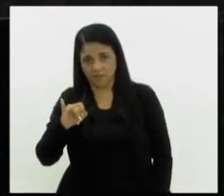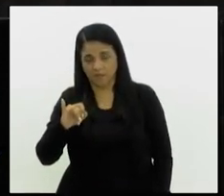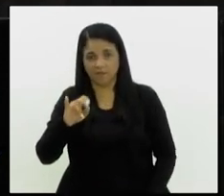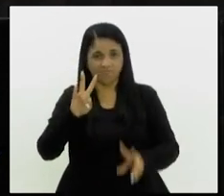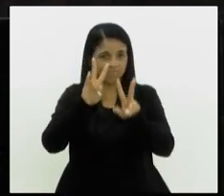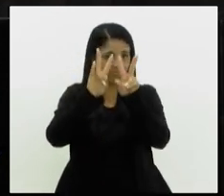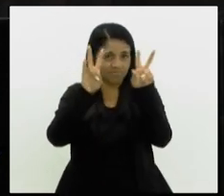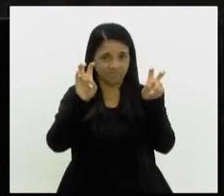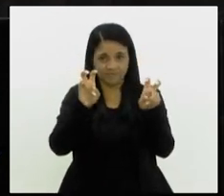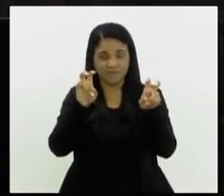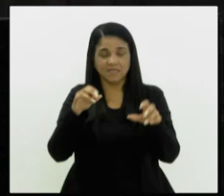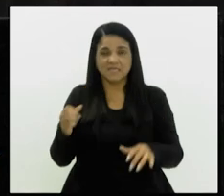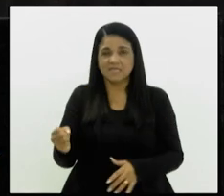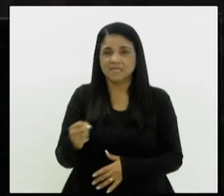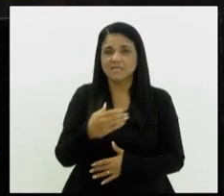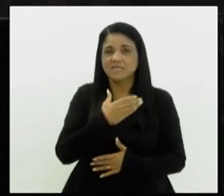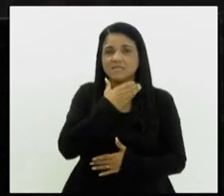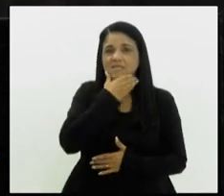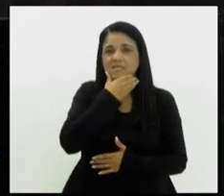Crise Hídrica,